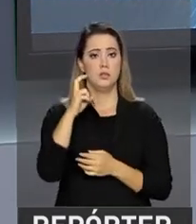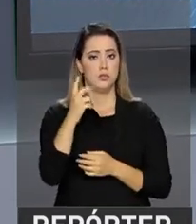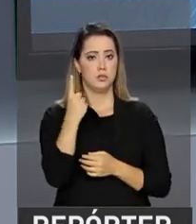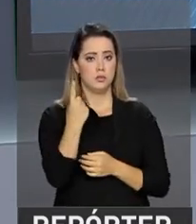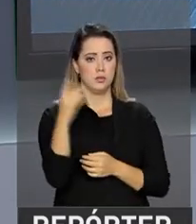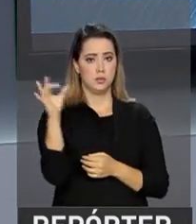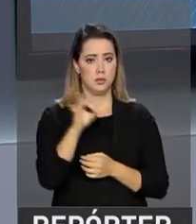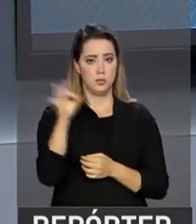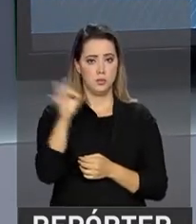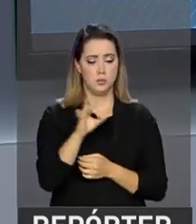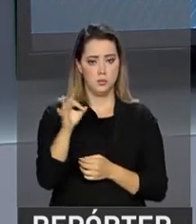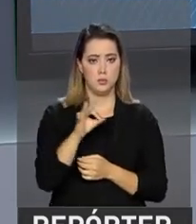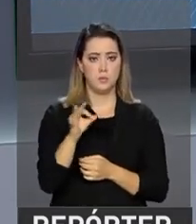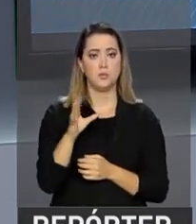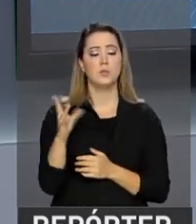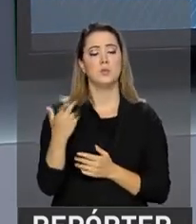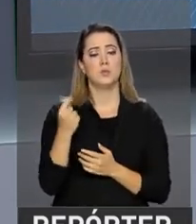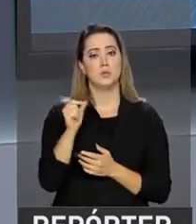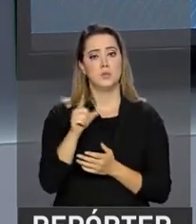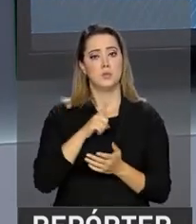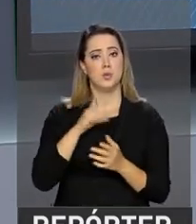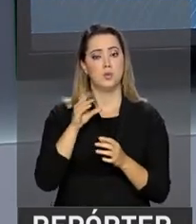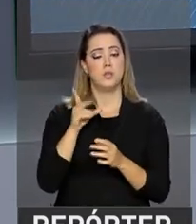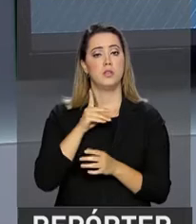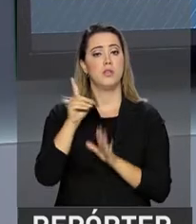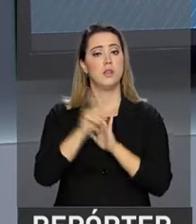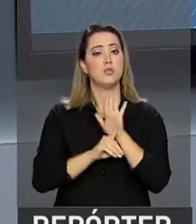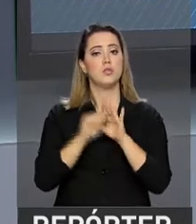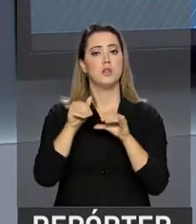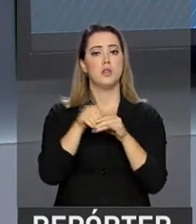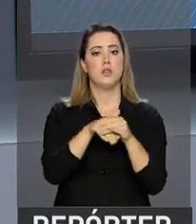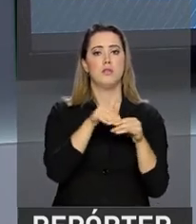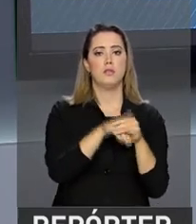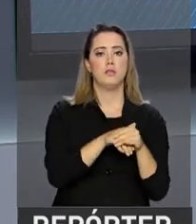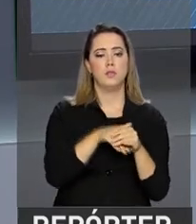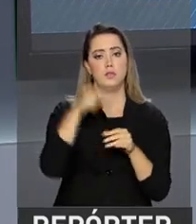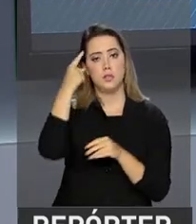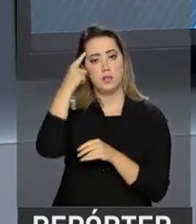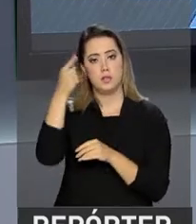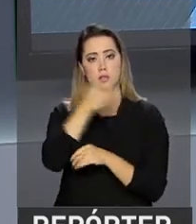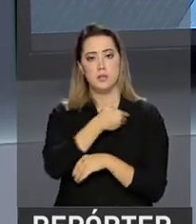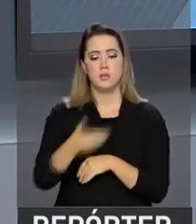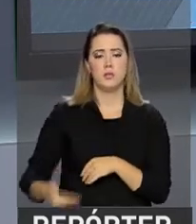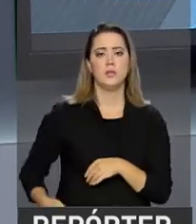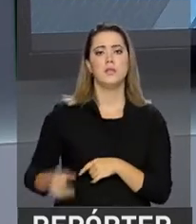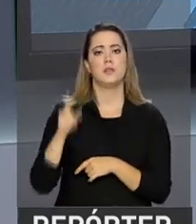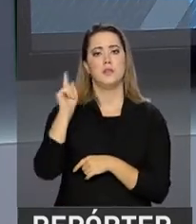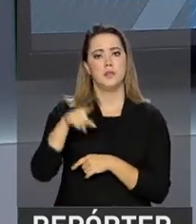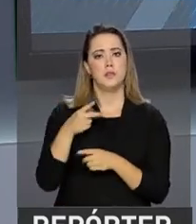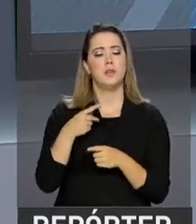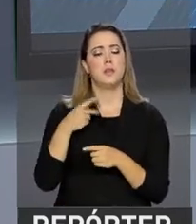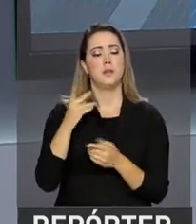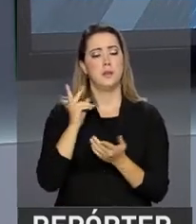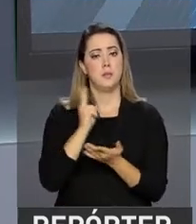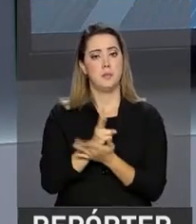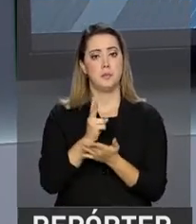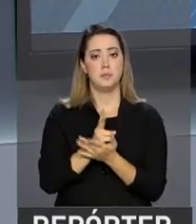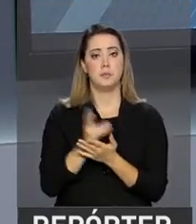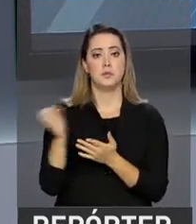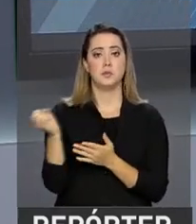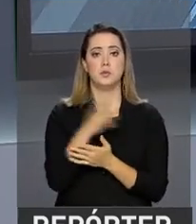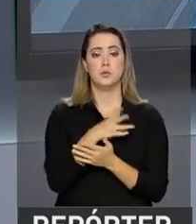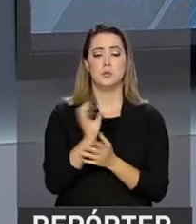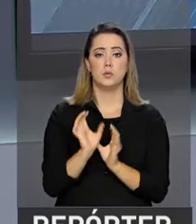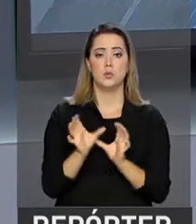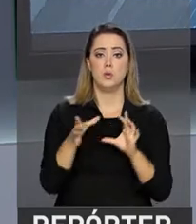das ações com direito a voto. A ideia do governo é que, mesmo com a entrada de recursos da iniciativa privada na empresa e novos